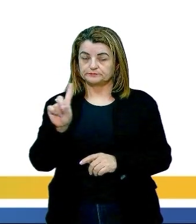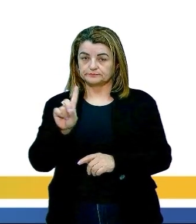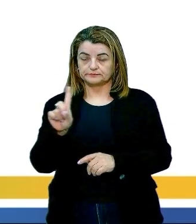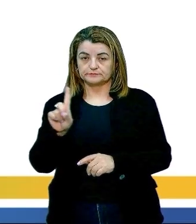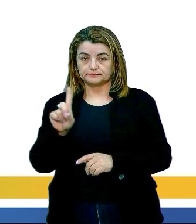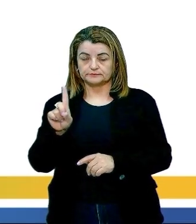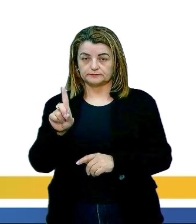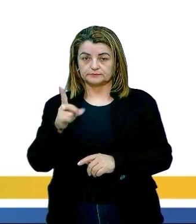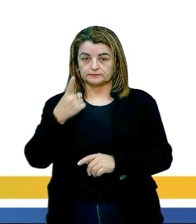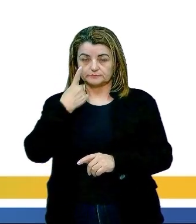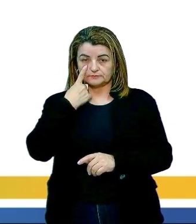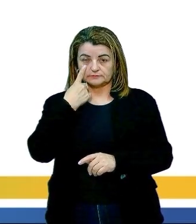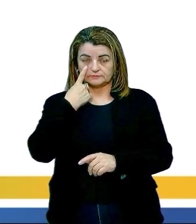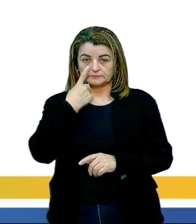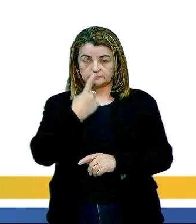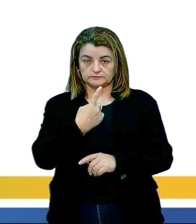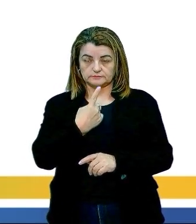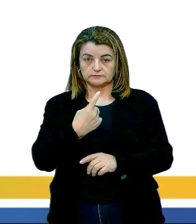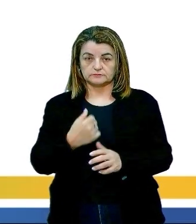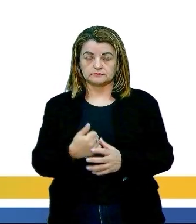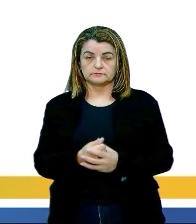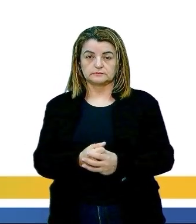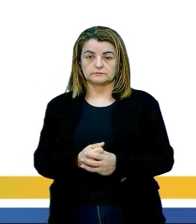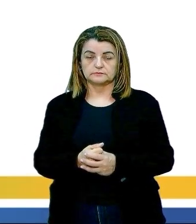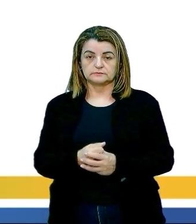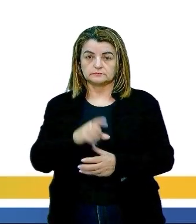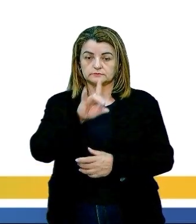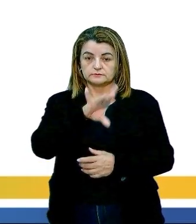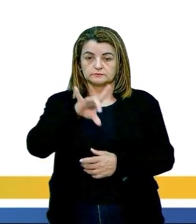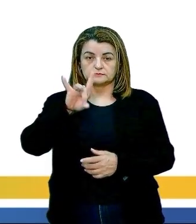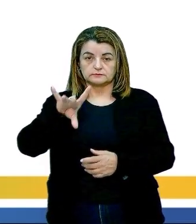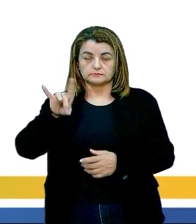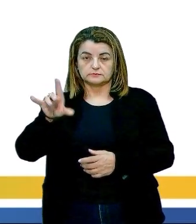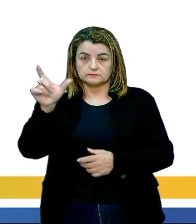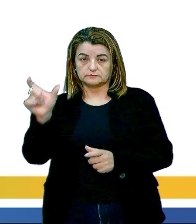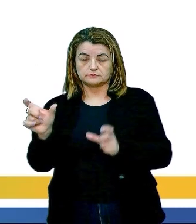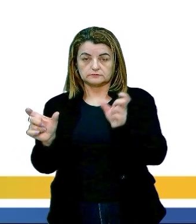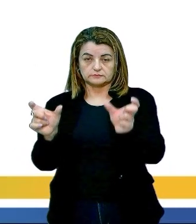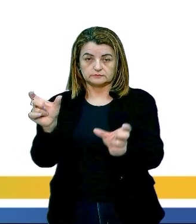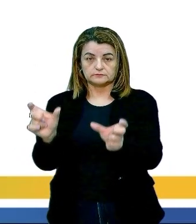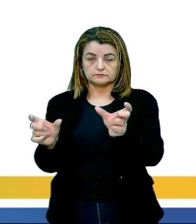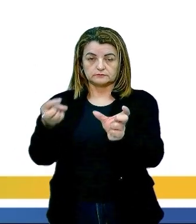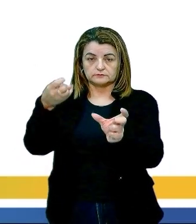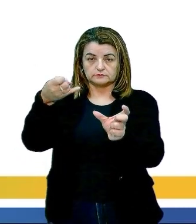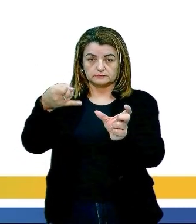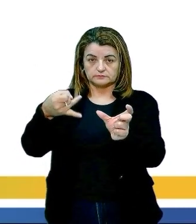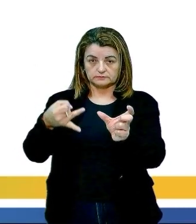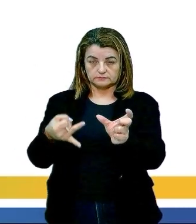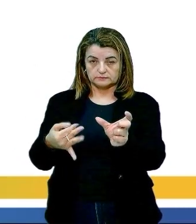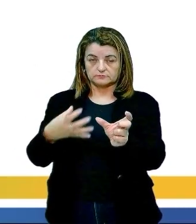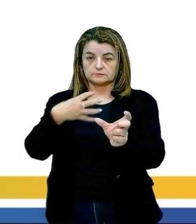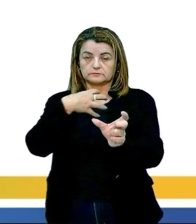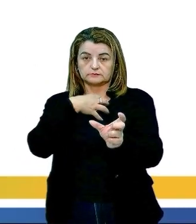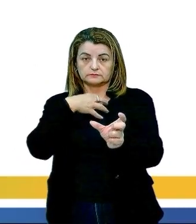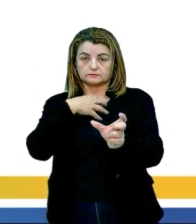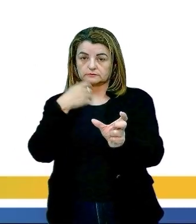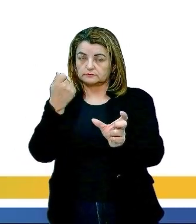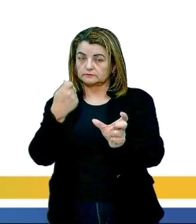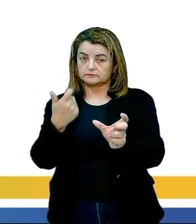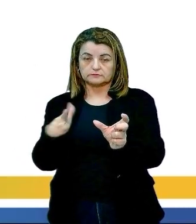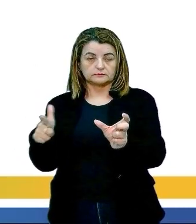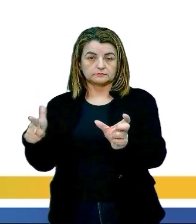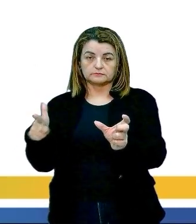Não, vocês podem observar aí que cada um dos personagens no texto vai falar de uma forma, mas não